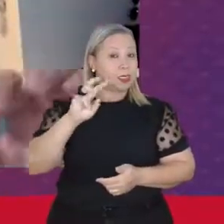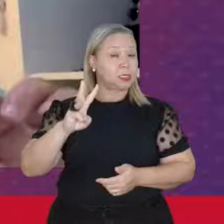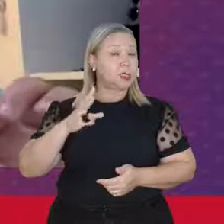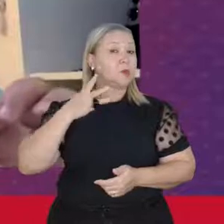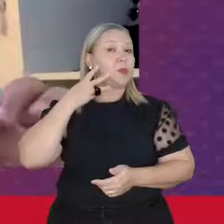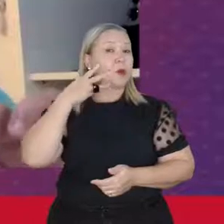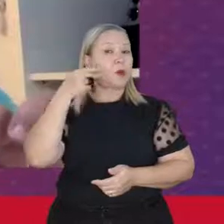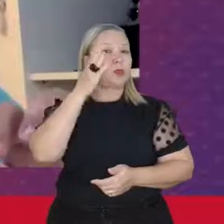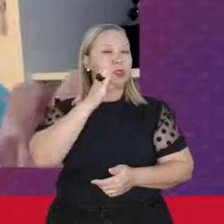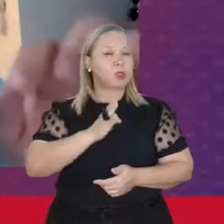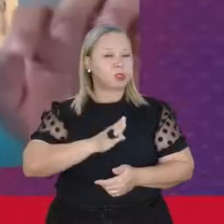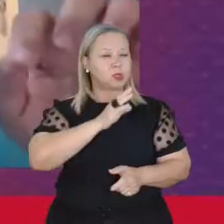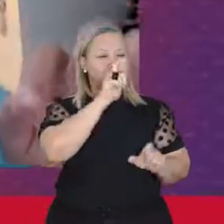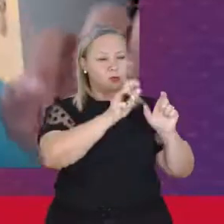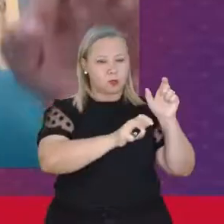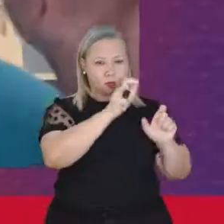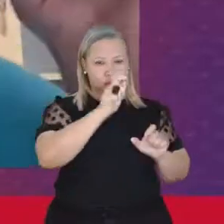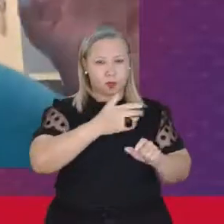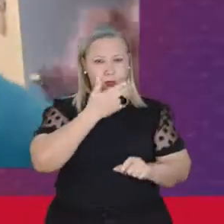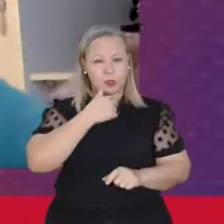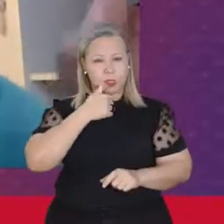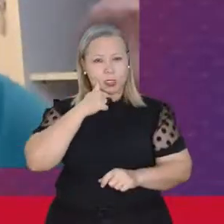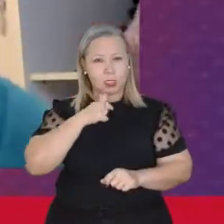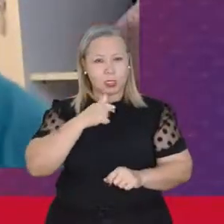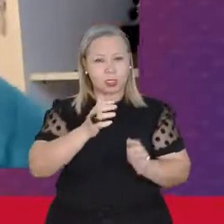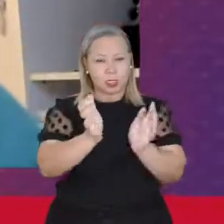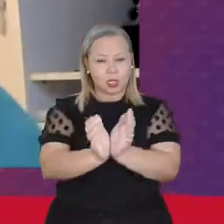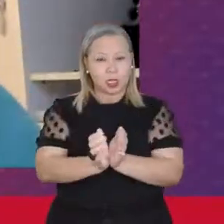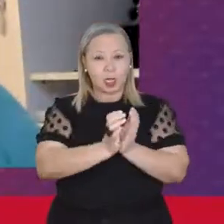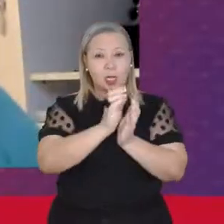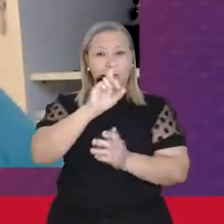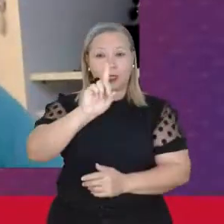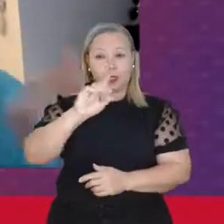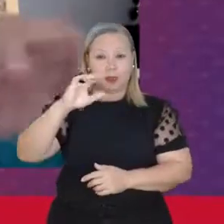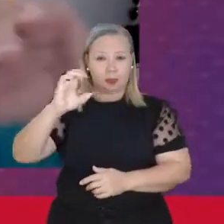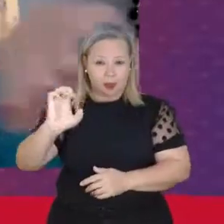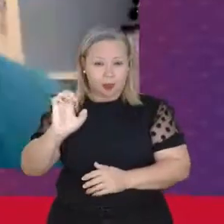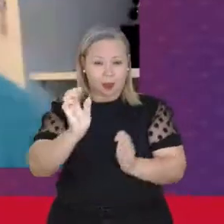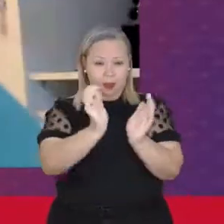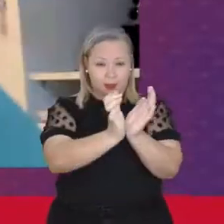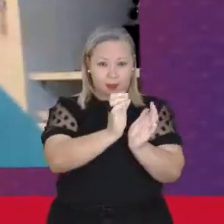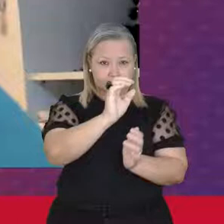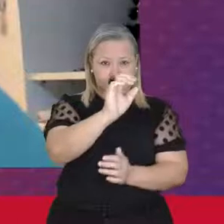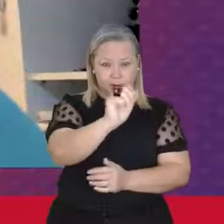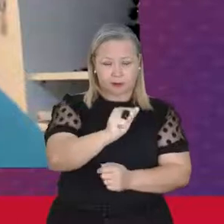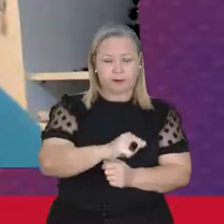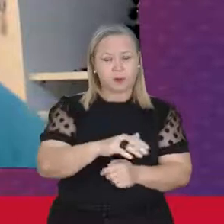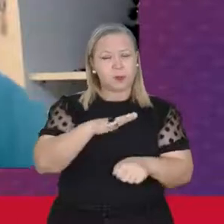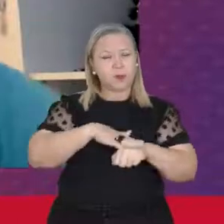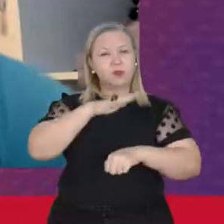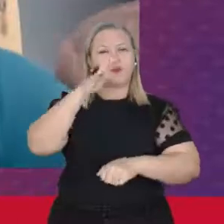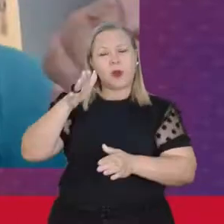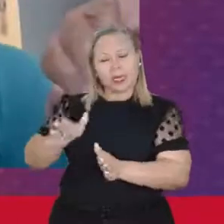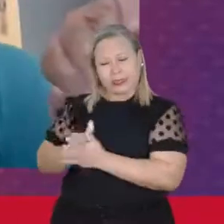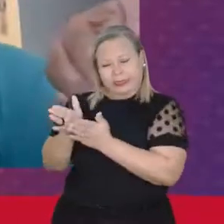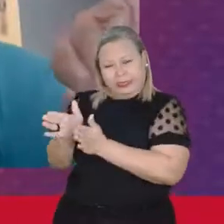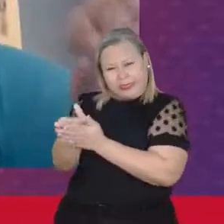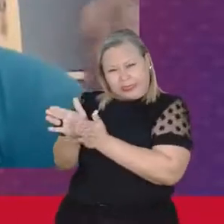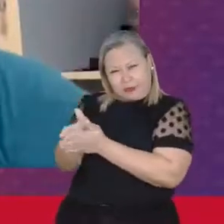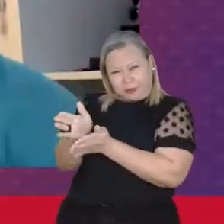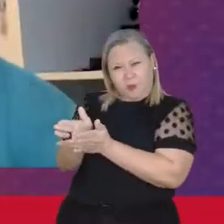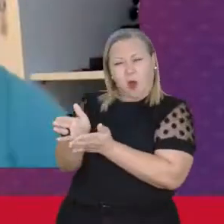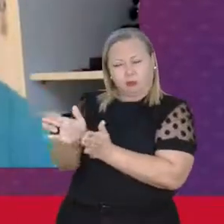de brasileiros, né, das classes D e E, ou seja, dos mais pobres, aonde na